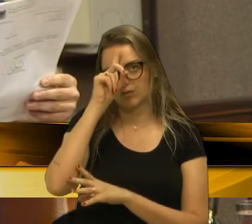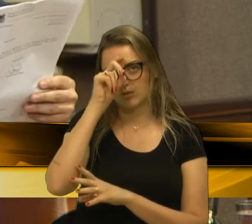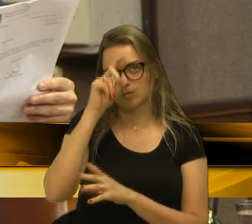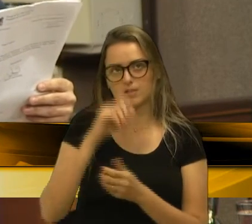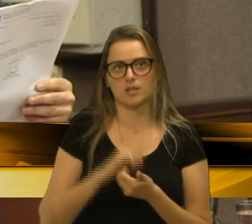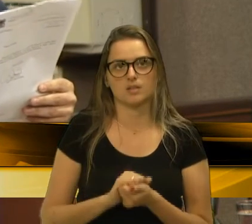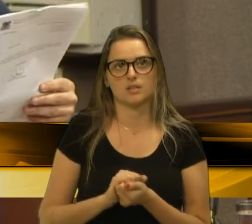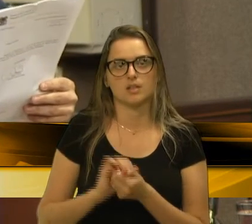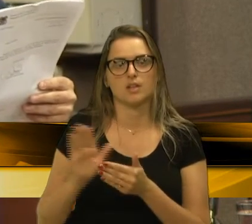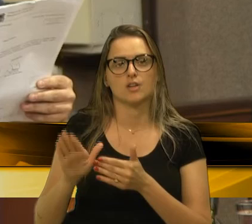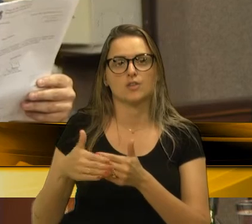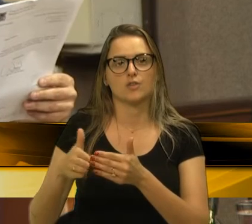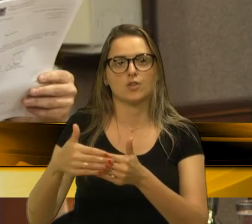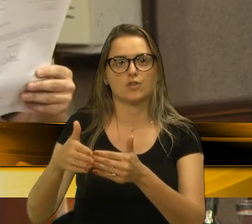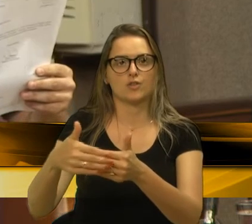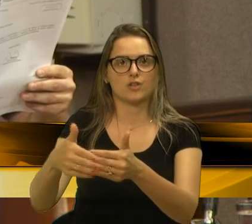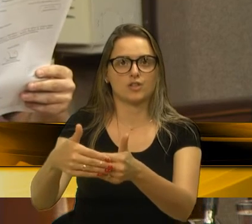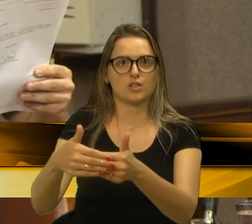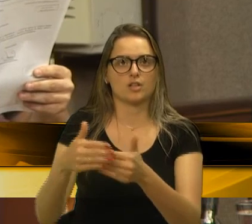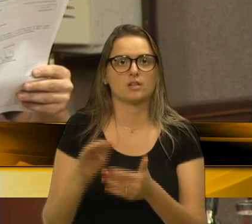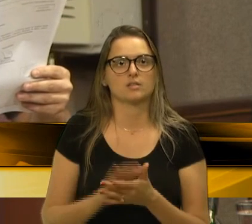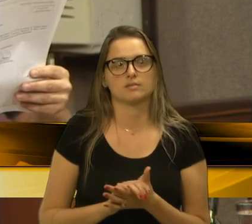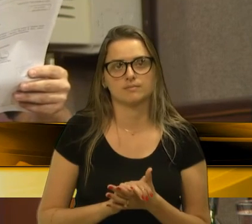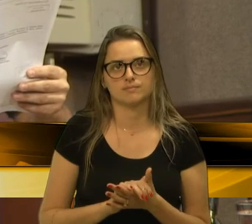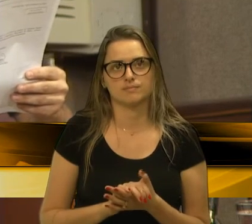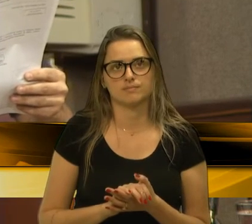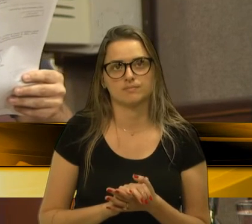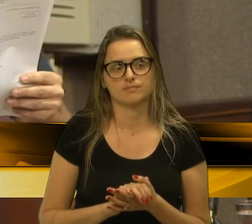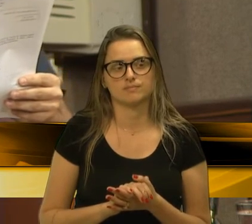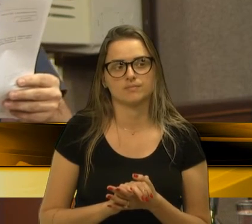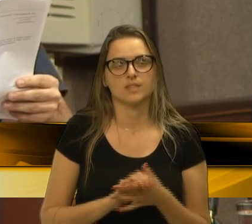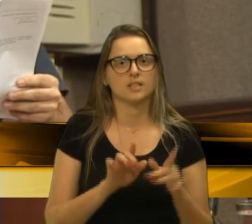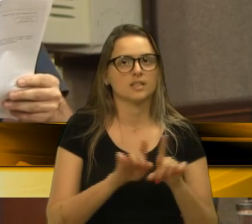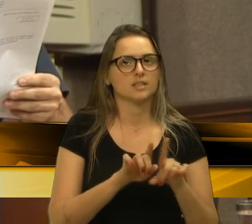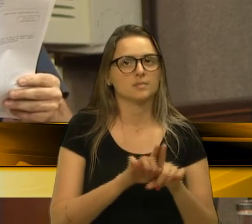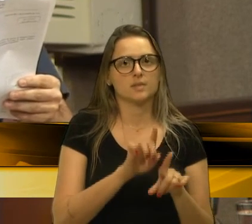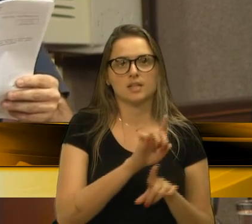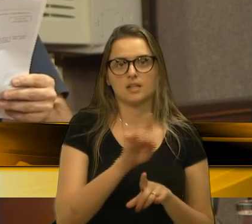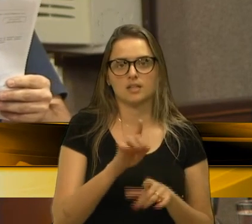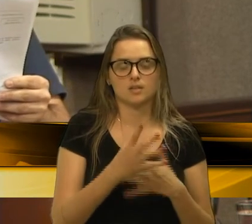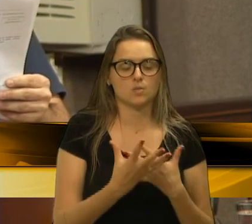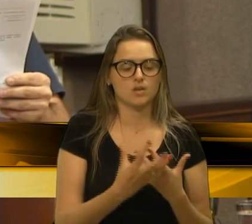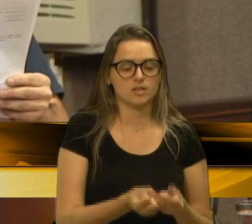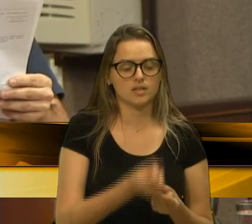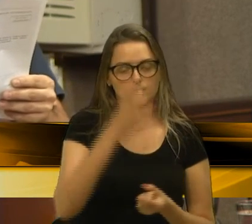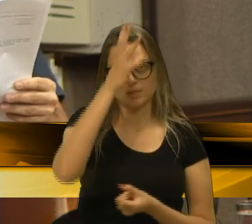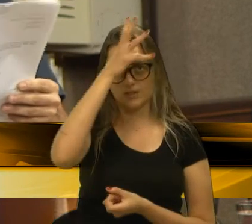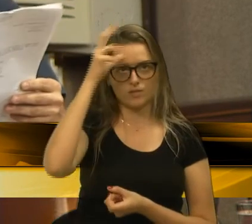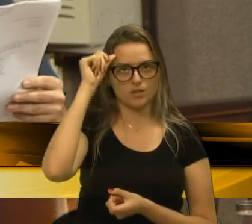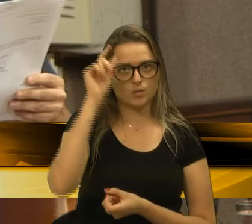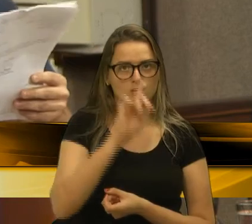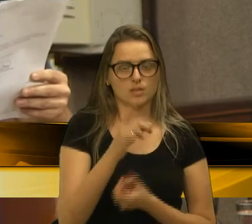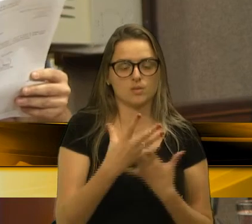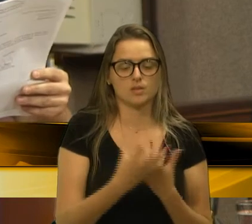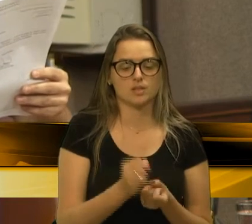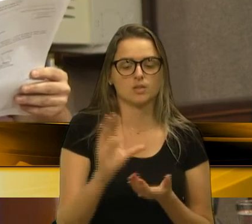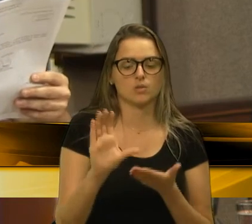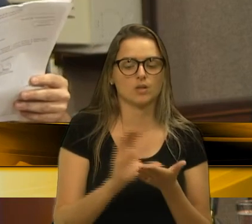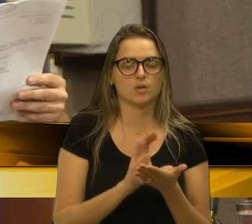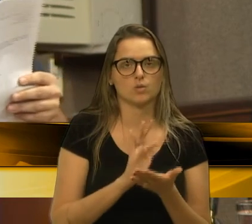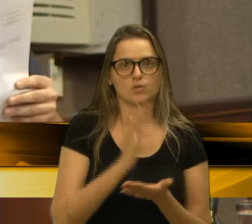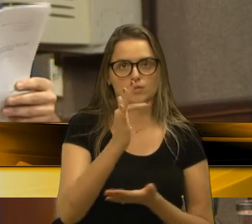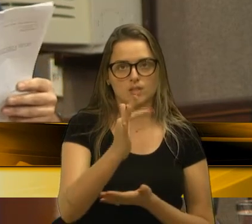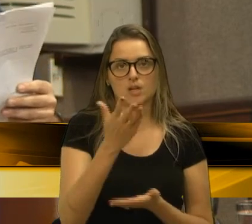foram fechados, a não adesão do município a recursos federais, perda